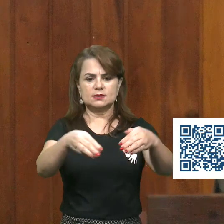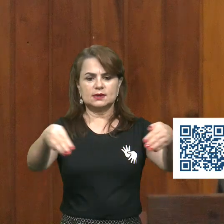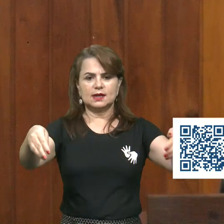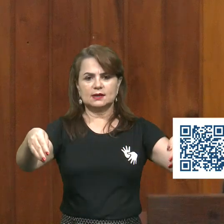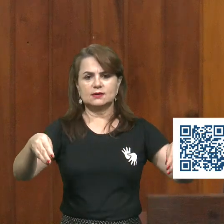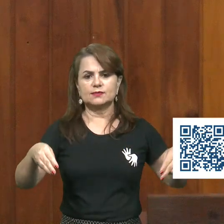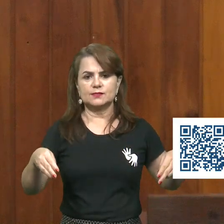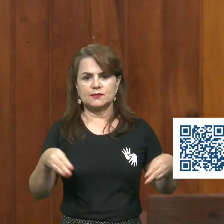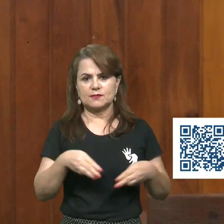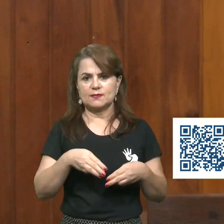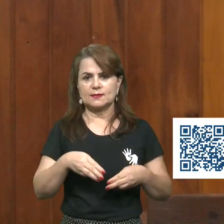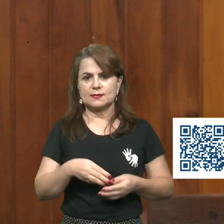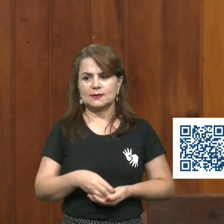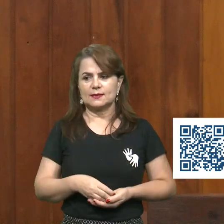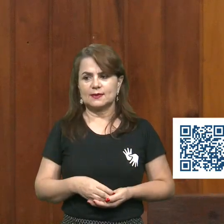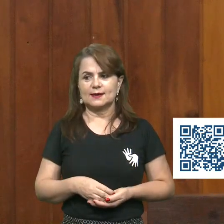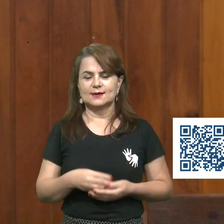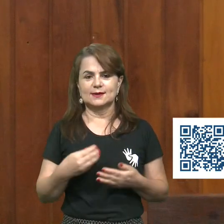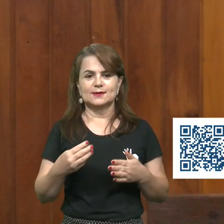de conclusão